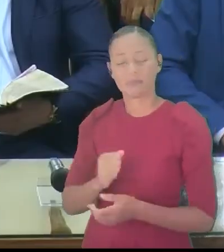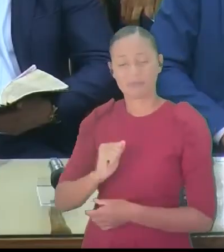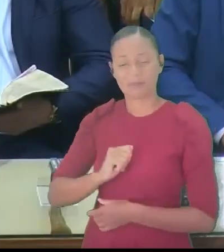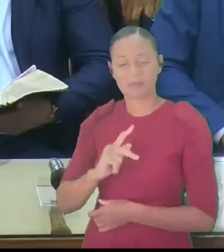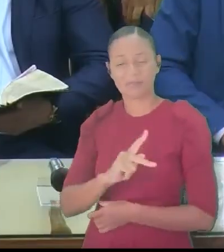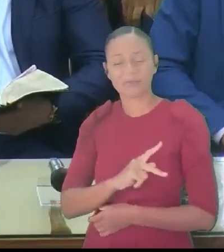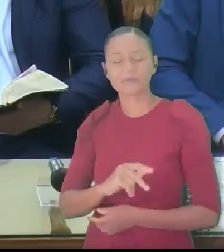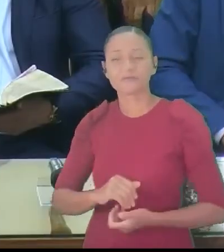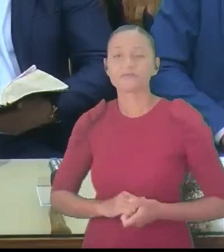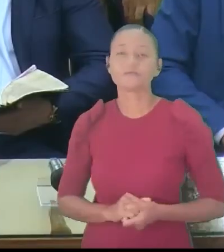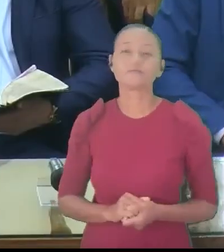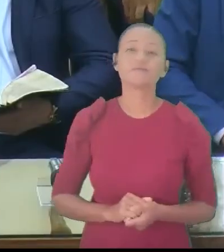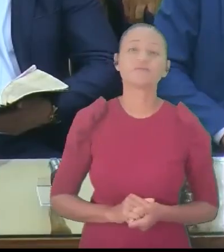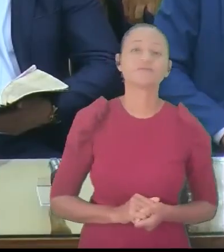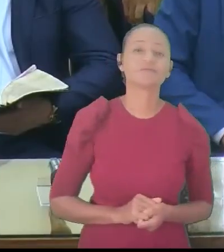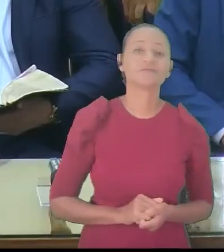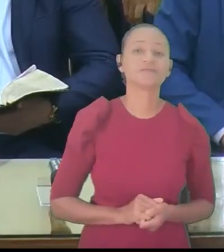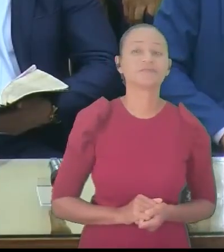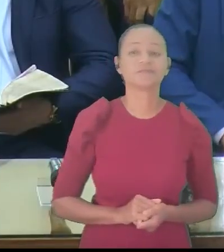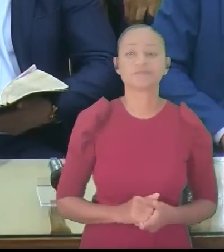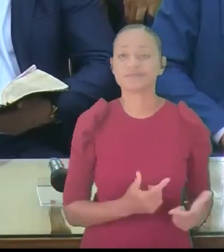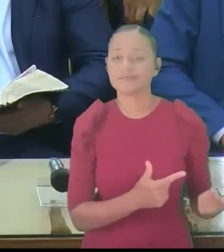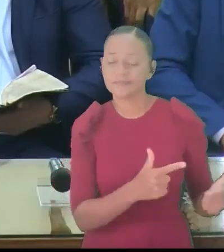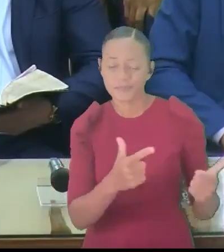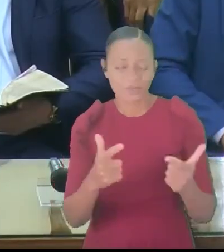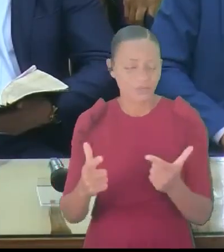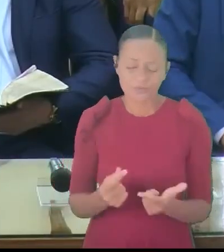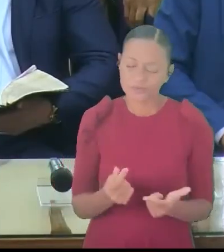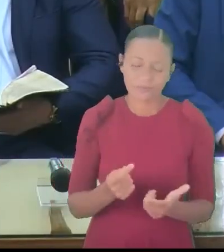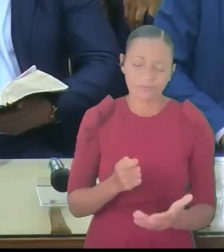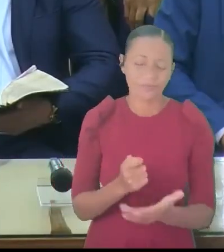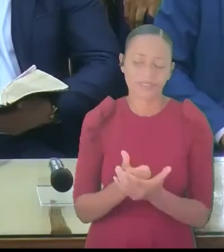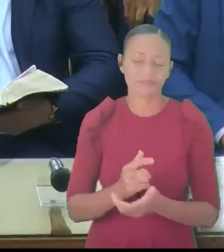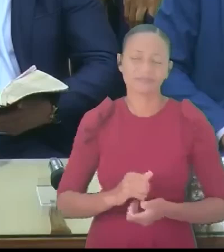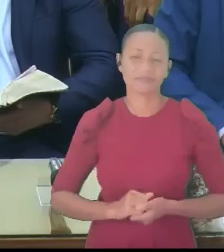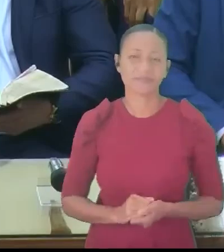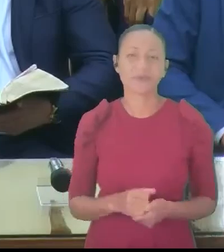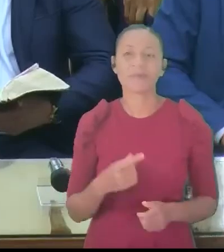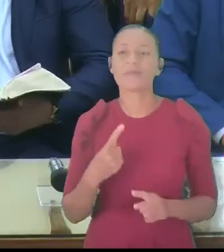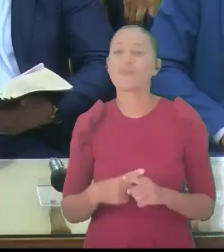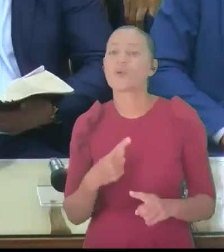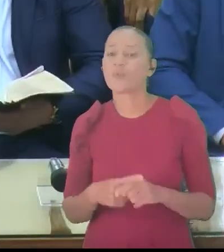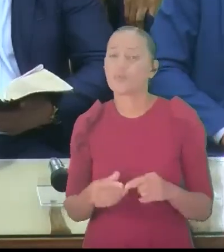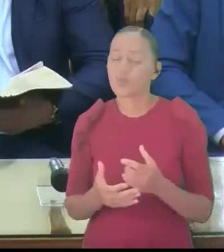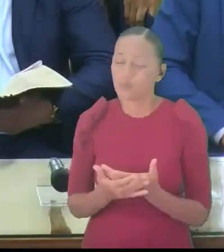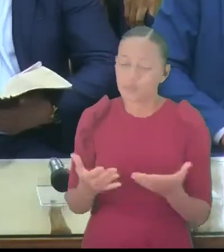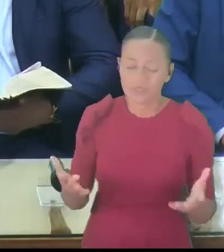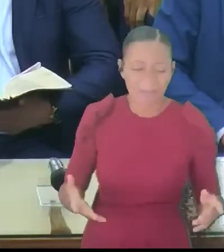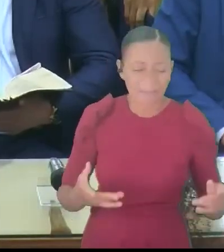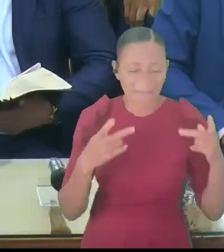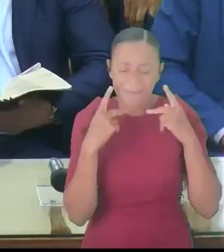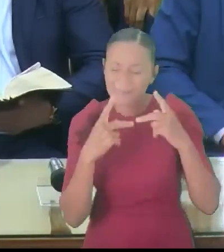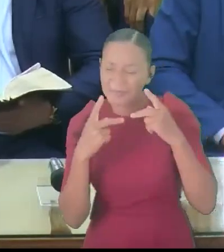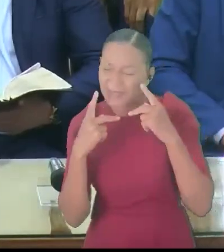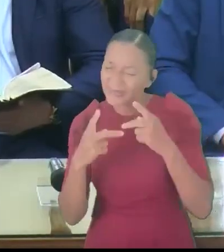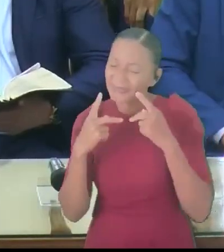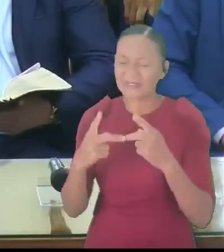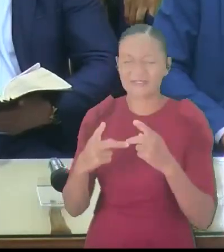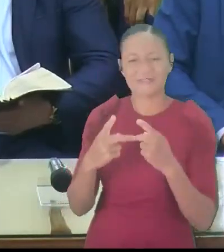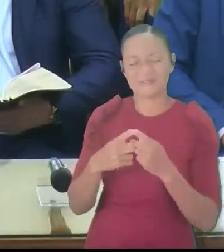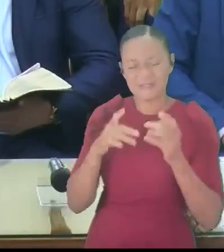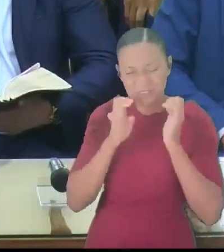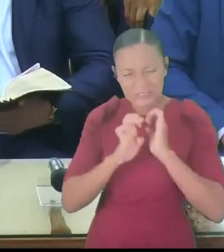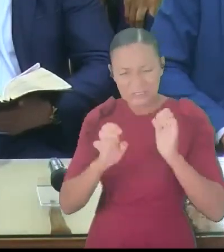Pedro? Não tinha dinheiro que pagasse. Porque ele estava pregando o evangelho de poder,